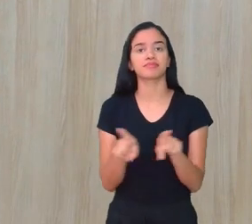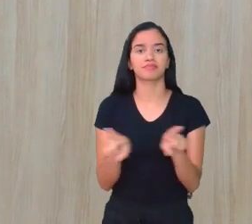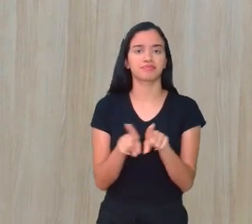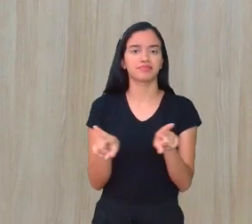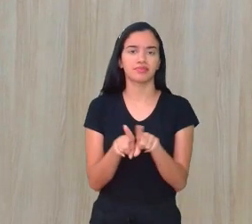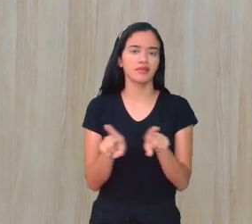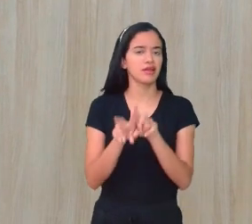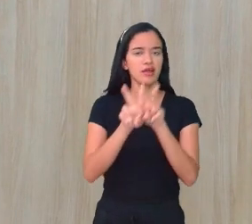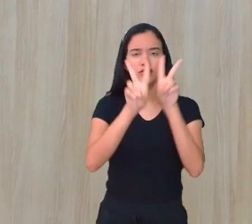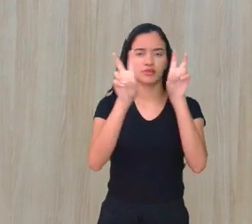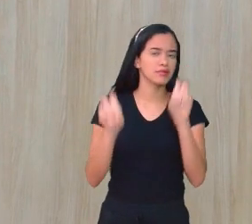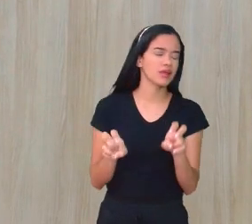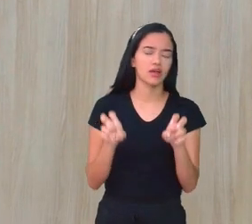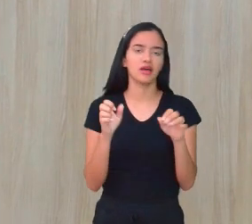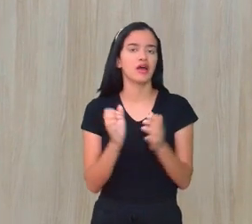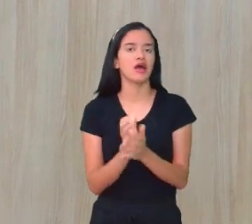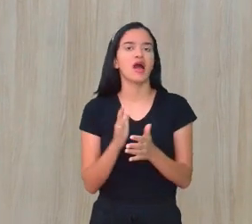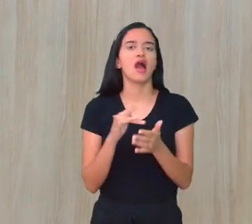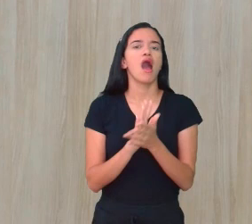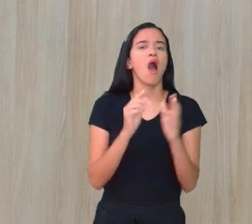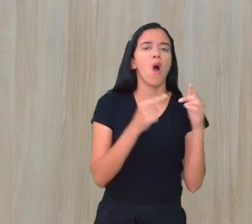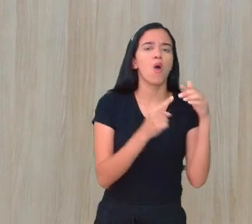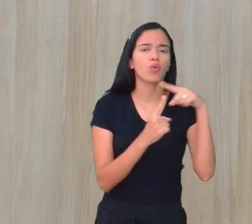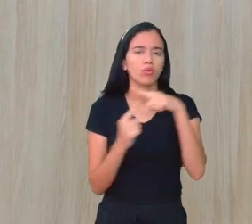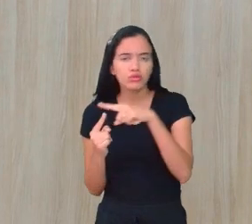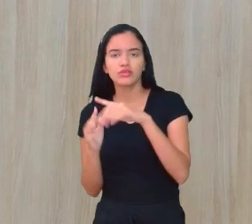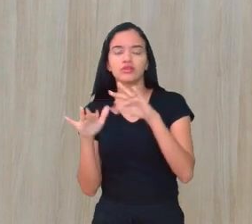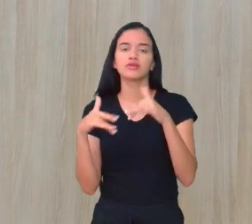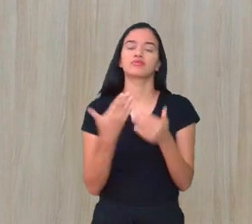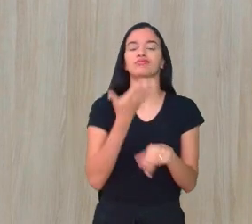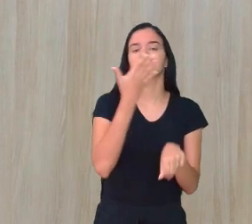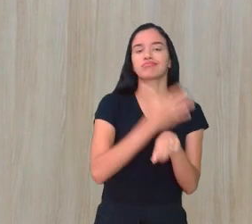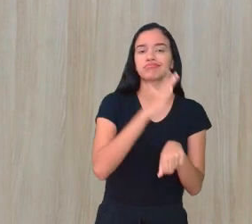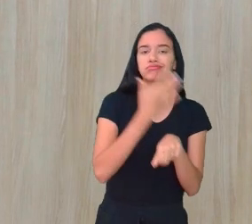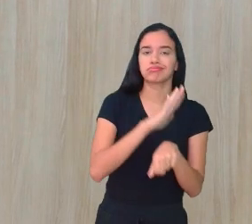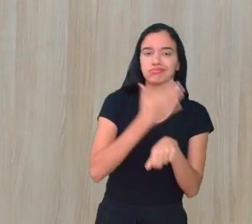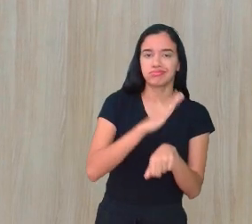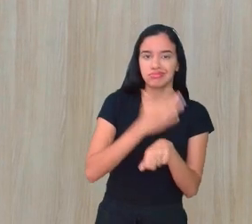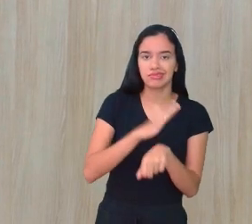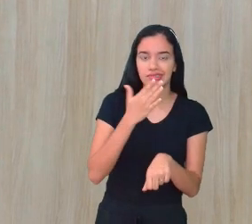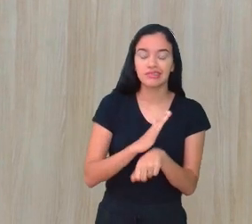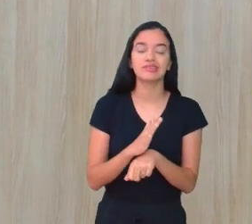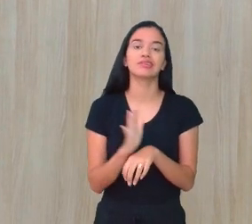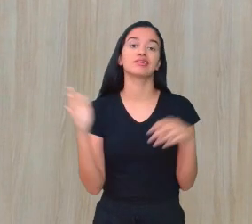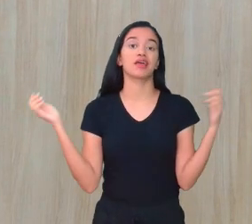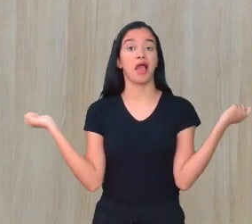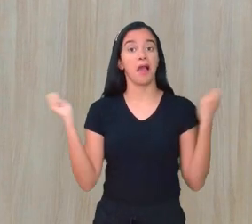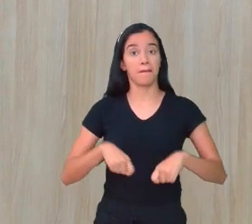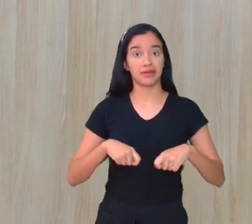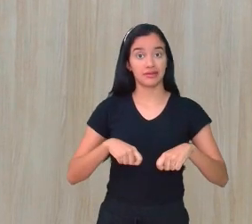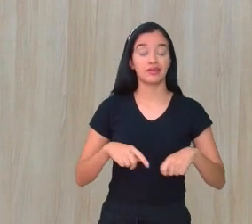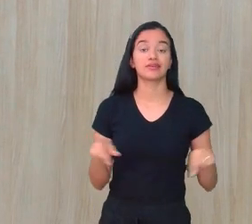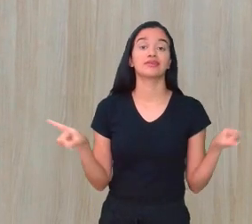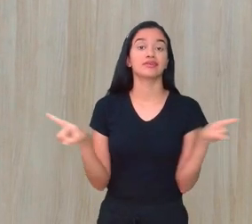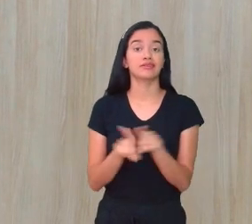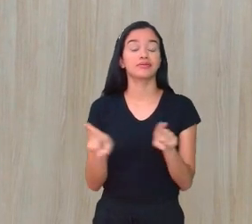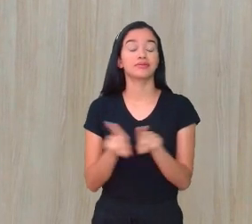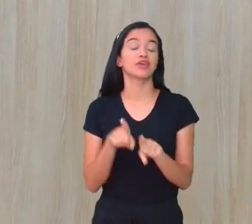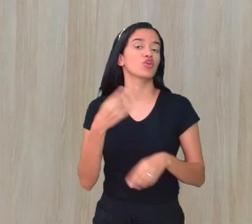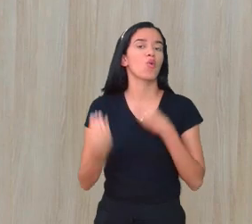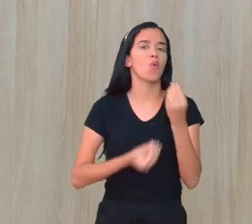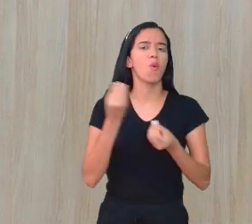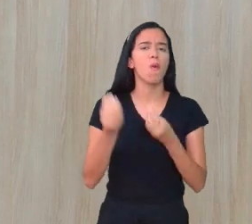sobre alguns tipos de exercícios que estão relacionados a essas capacidades e como